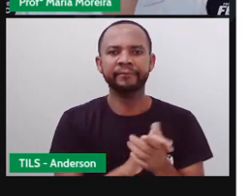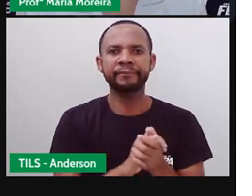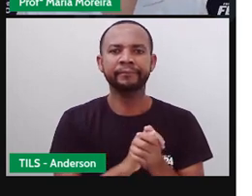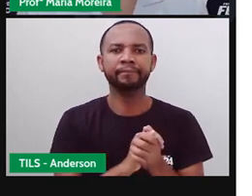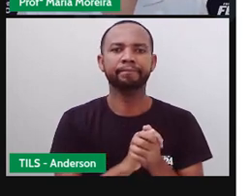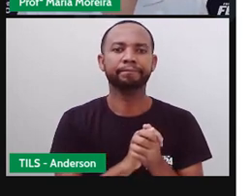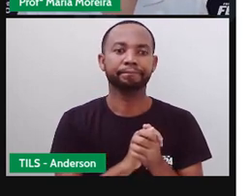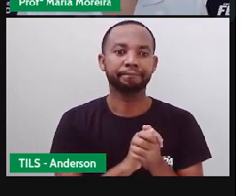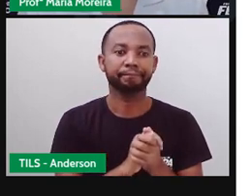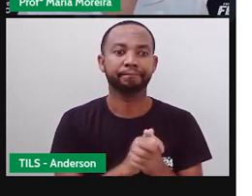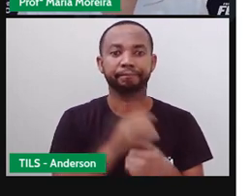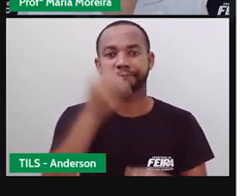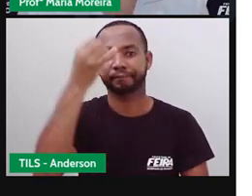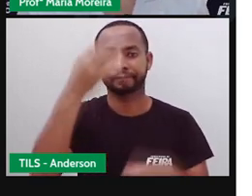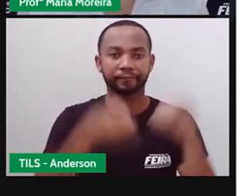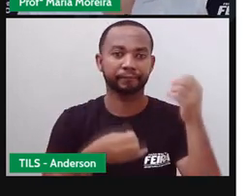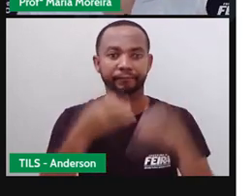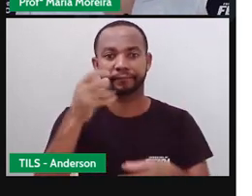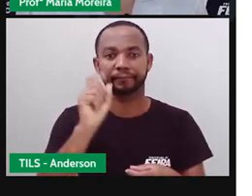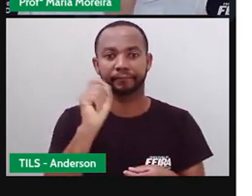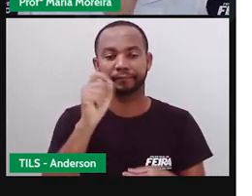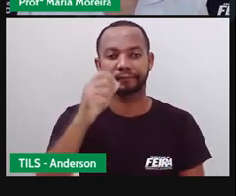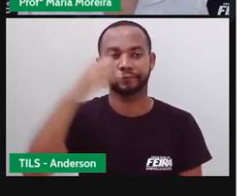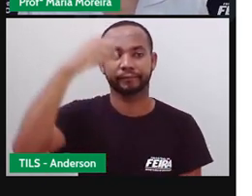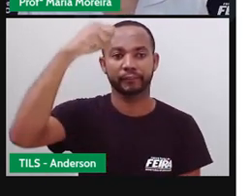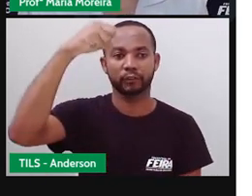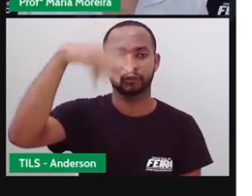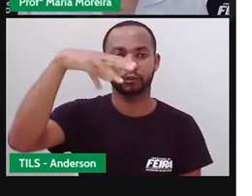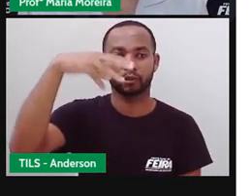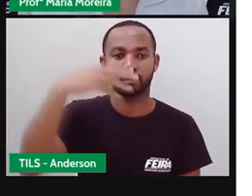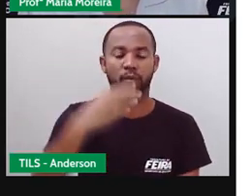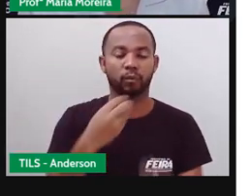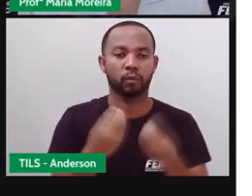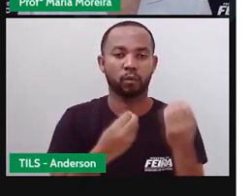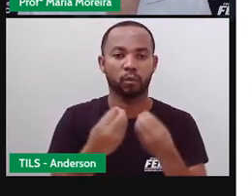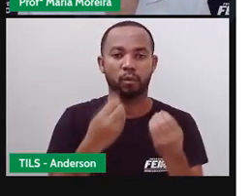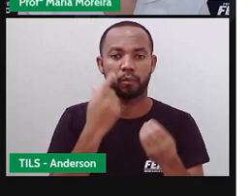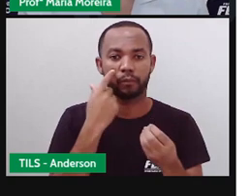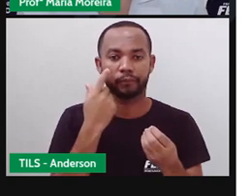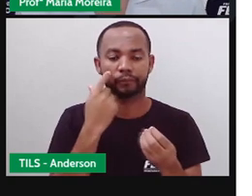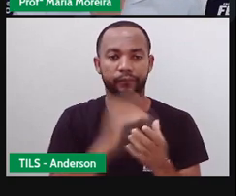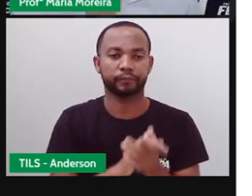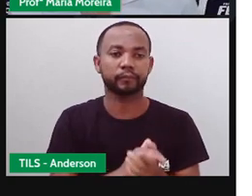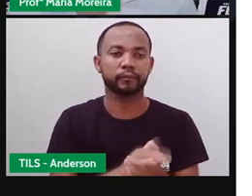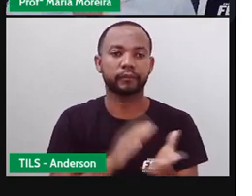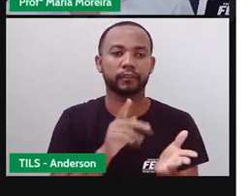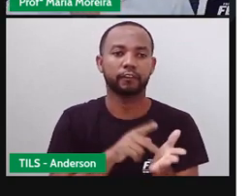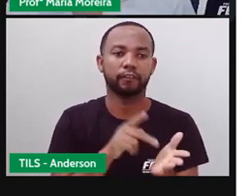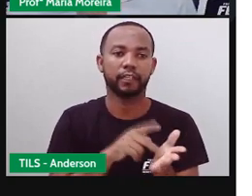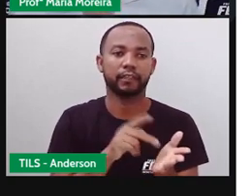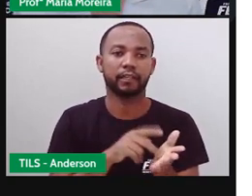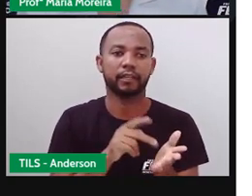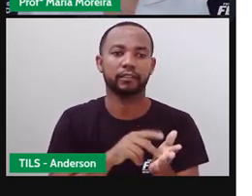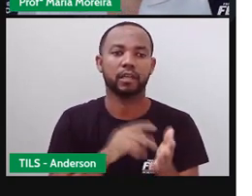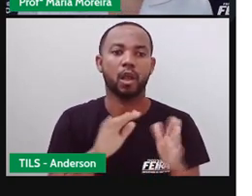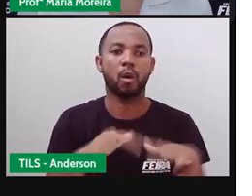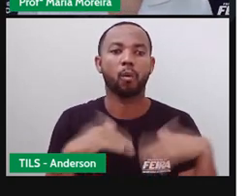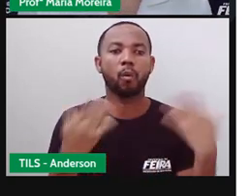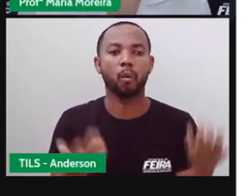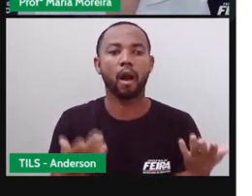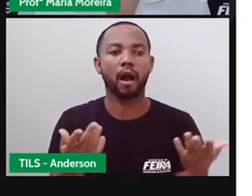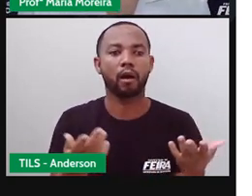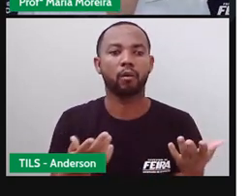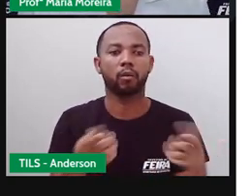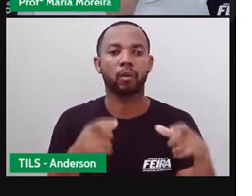vídeo da Embrapa falando sobre solo a gente vai primeiro falar sobre solo porque na verdade Qual o habitat aí das